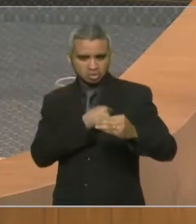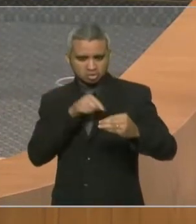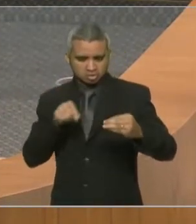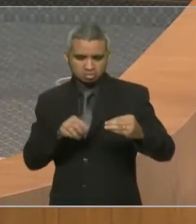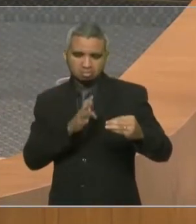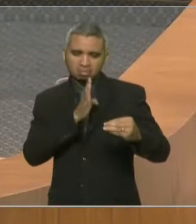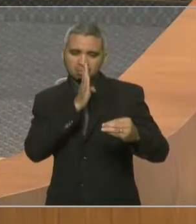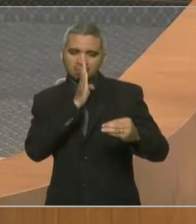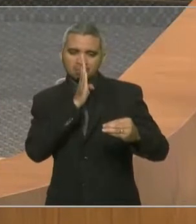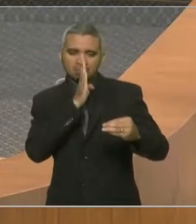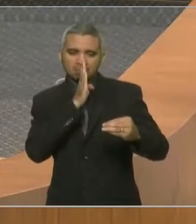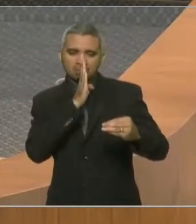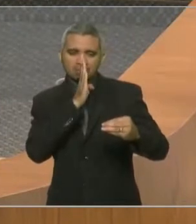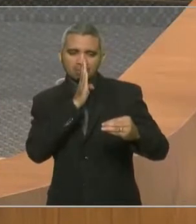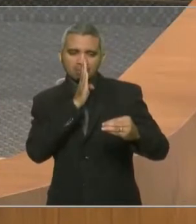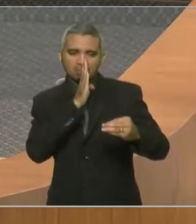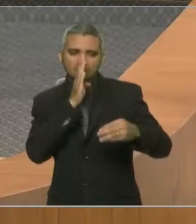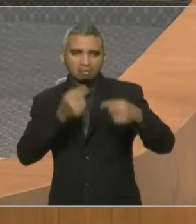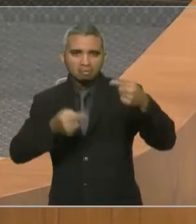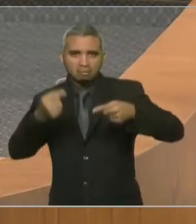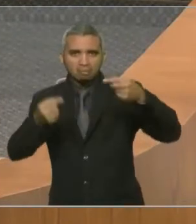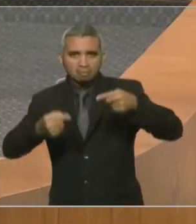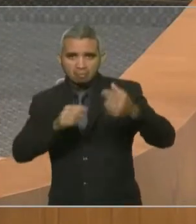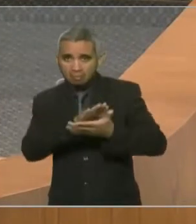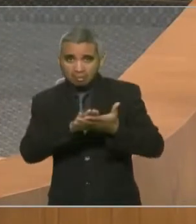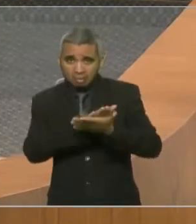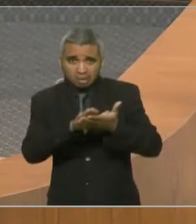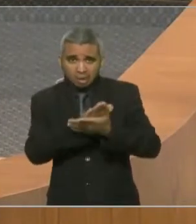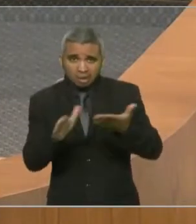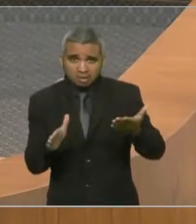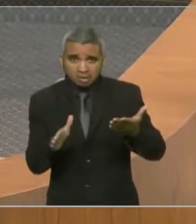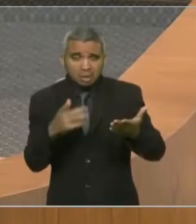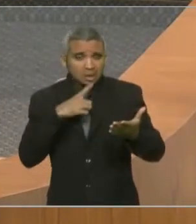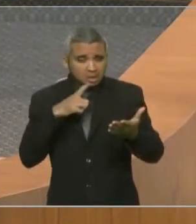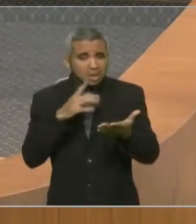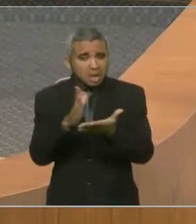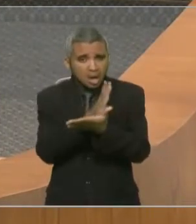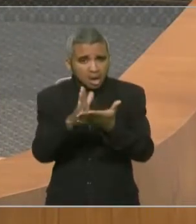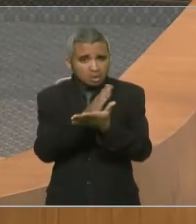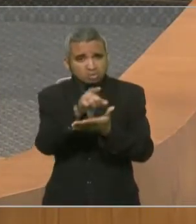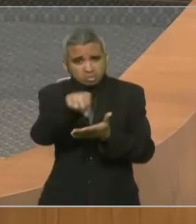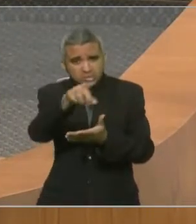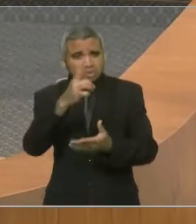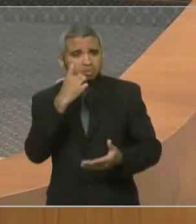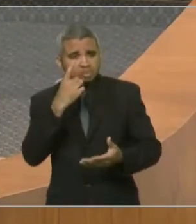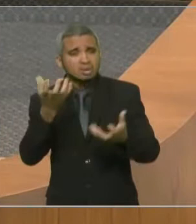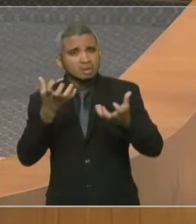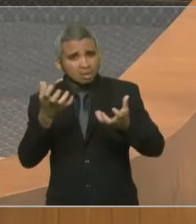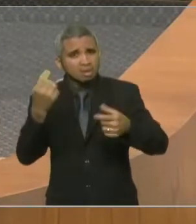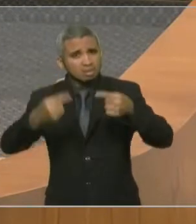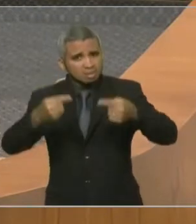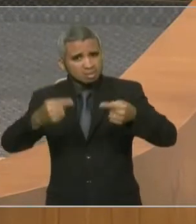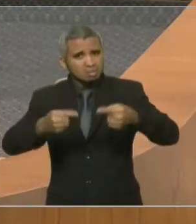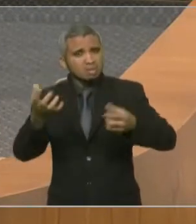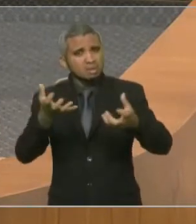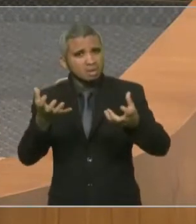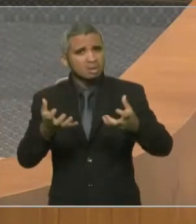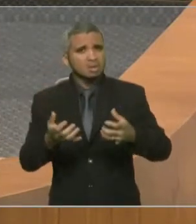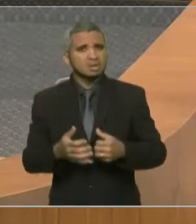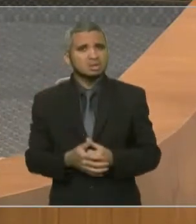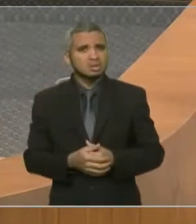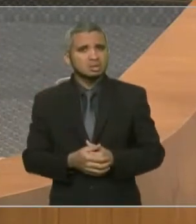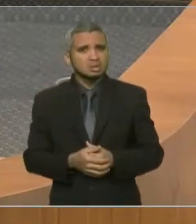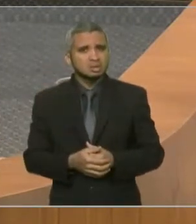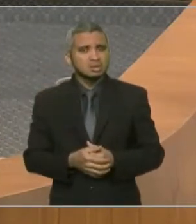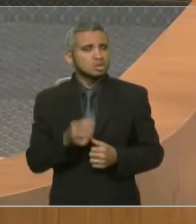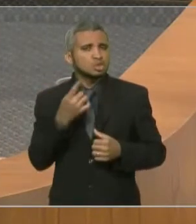o projeto. Eu quero debater o projeto? Não é para ir contra o projeto, mas é para